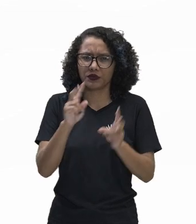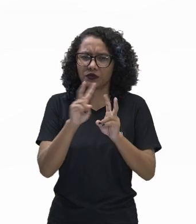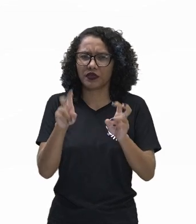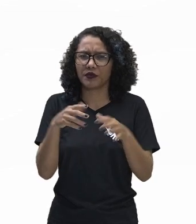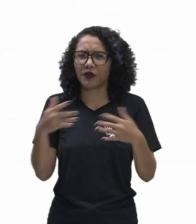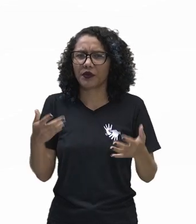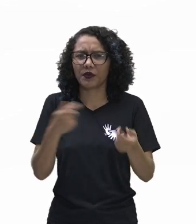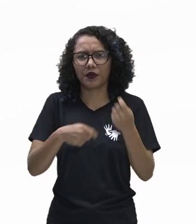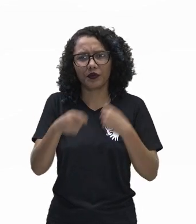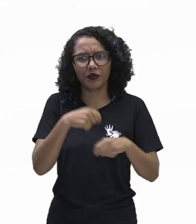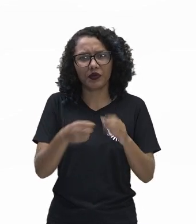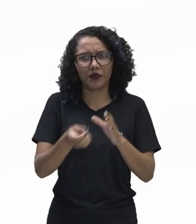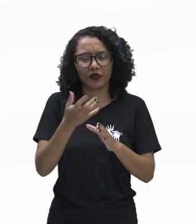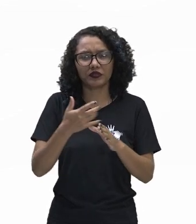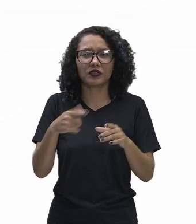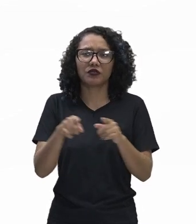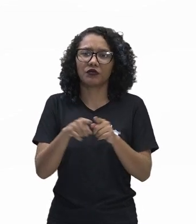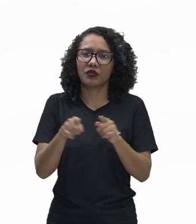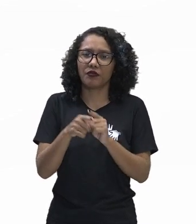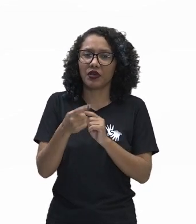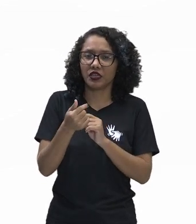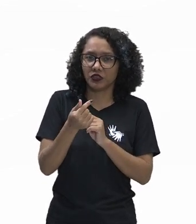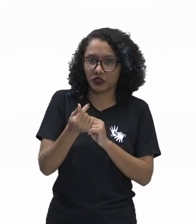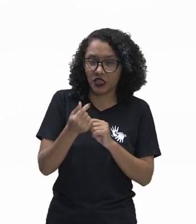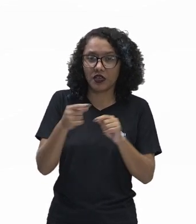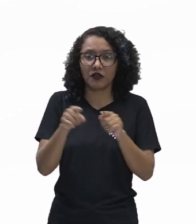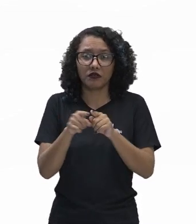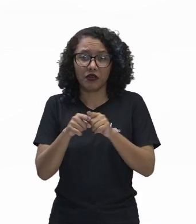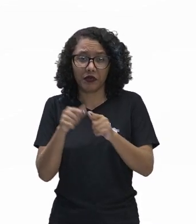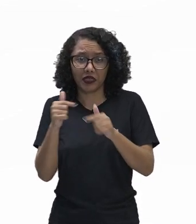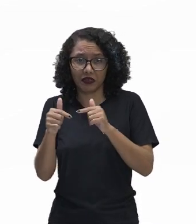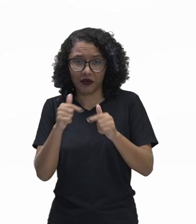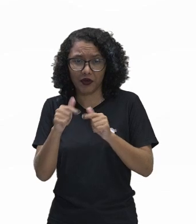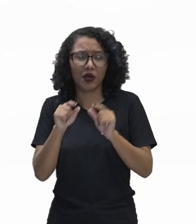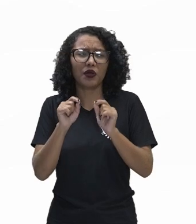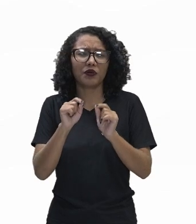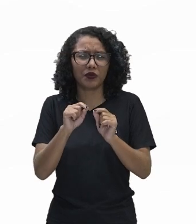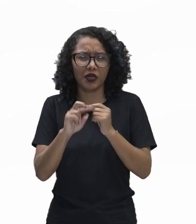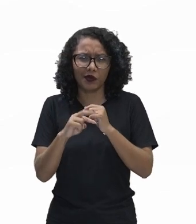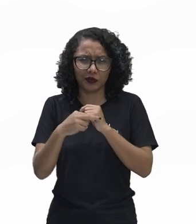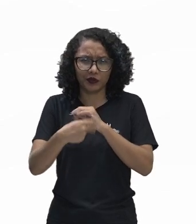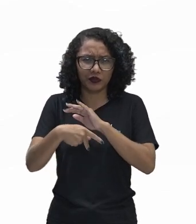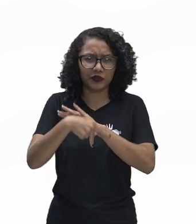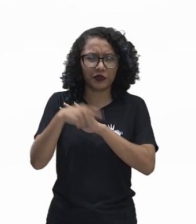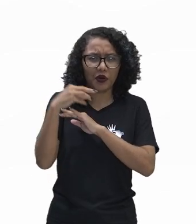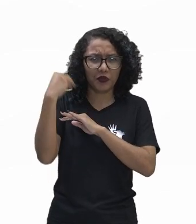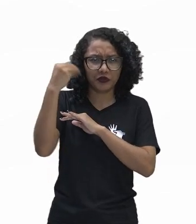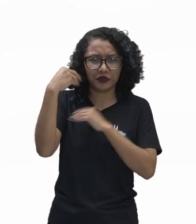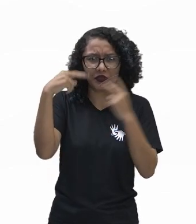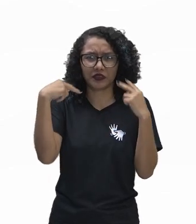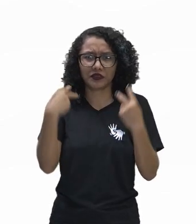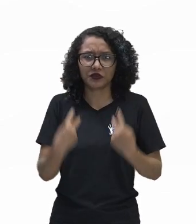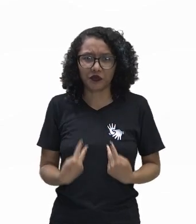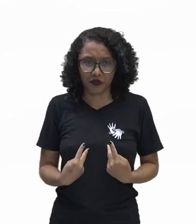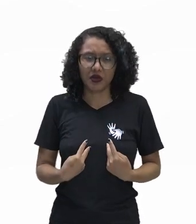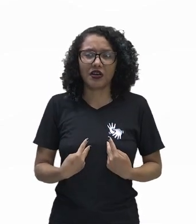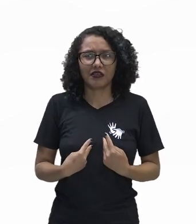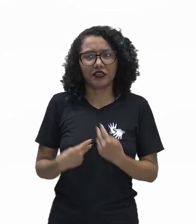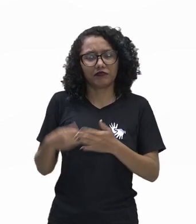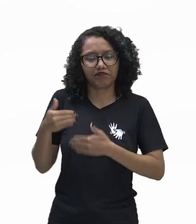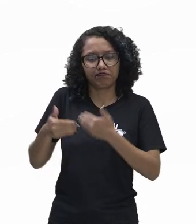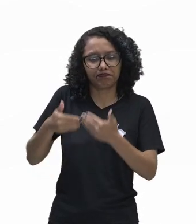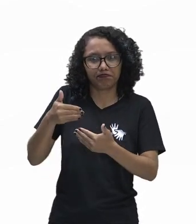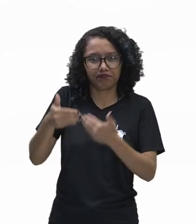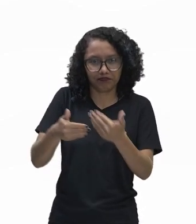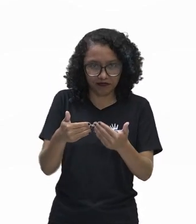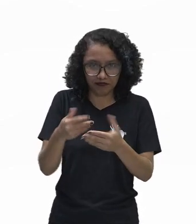conhecimento, economia, produção, capital e trabalho são consequências de experiências humanas